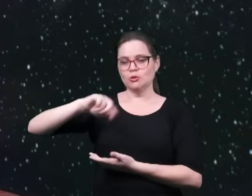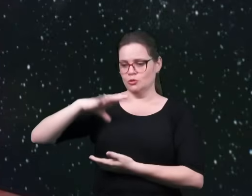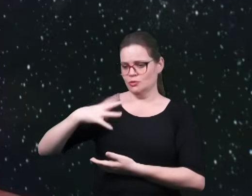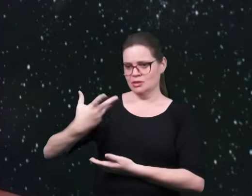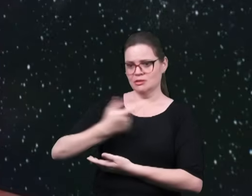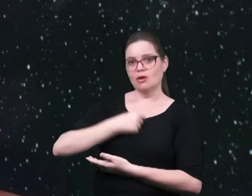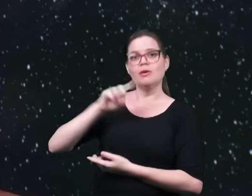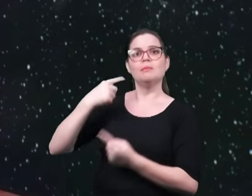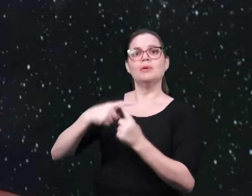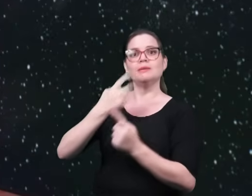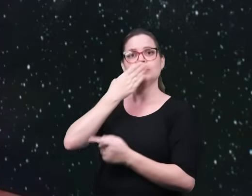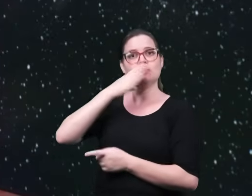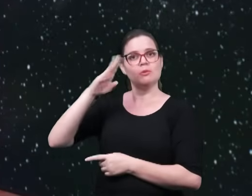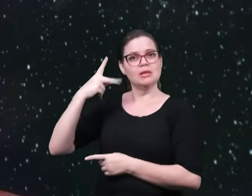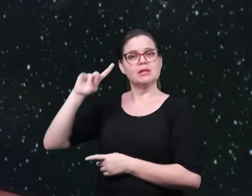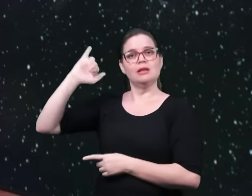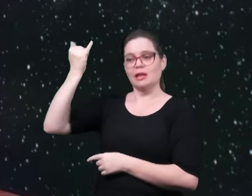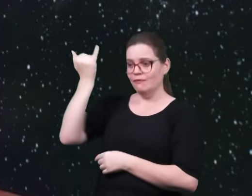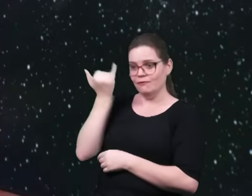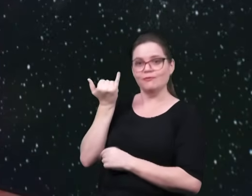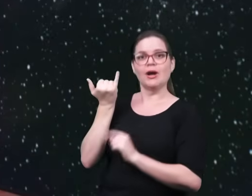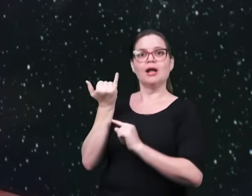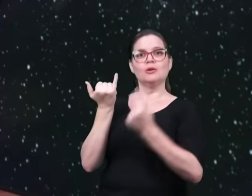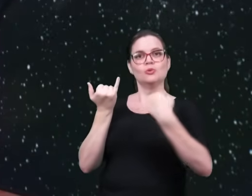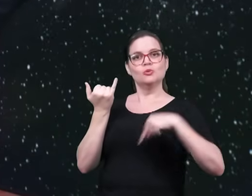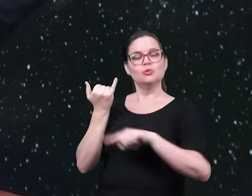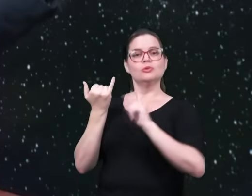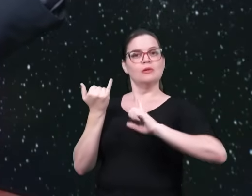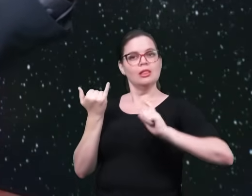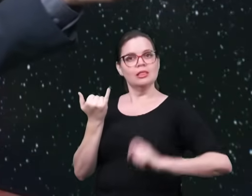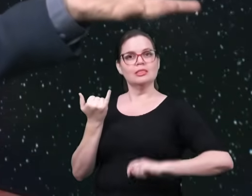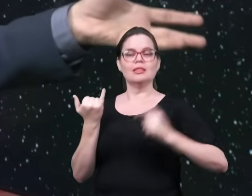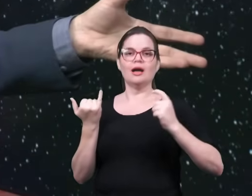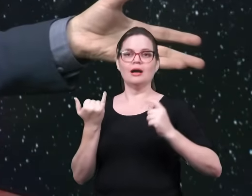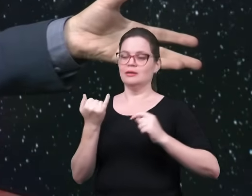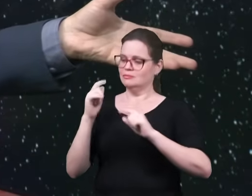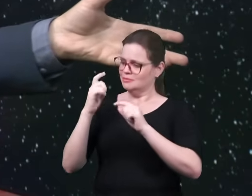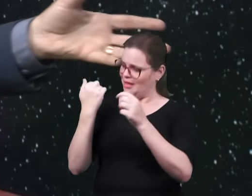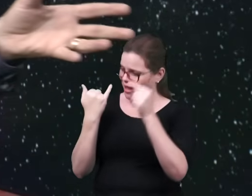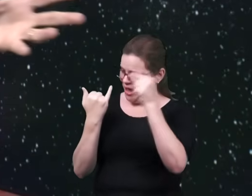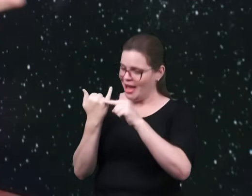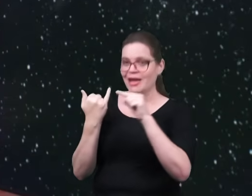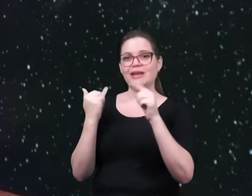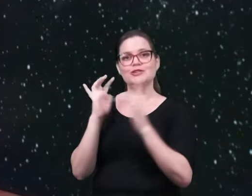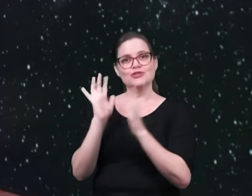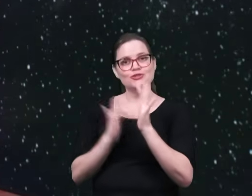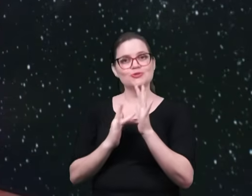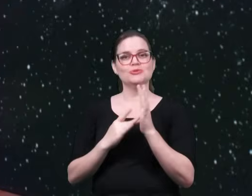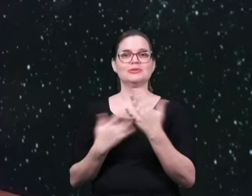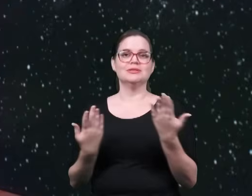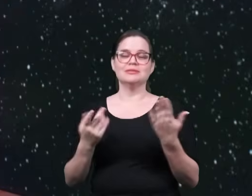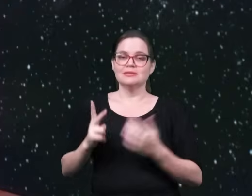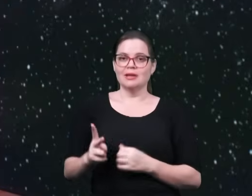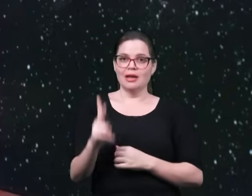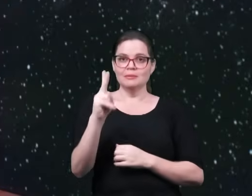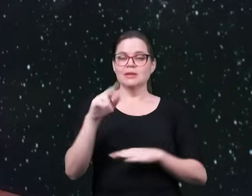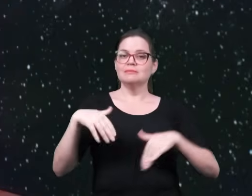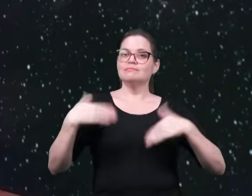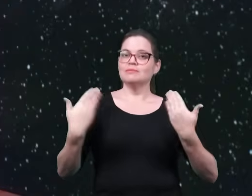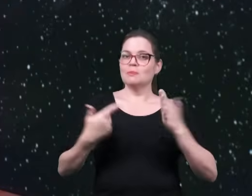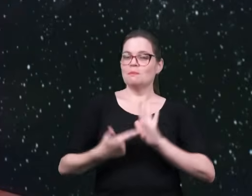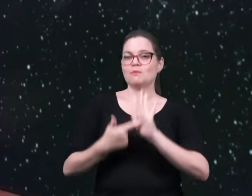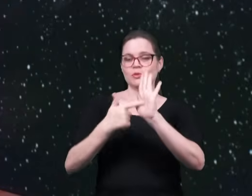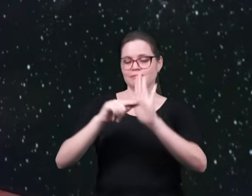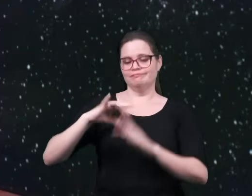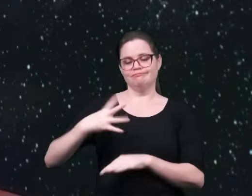então, confirmando a salvação através da pessoa do Senhor Jesus e a